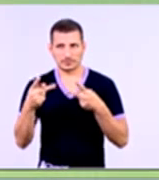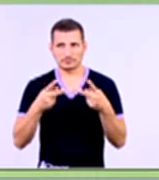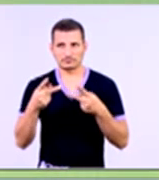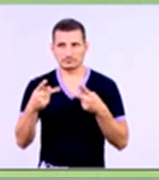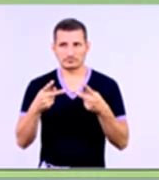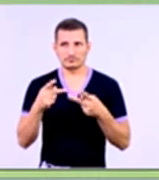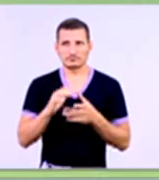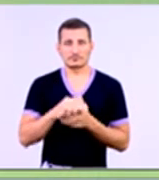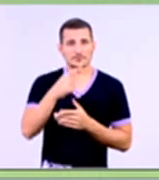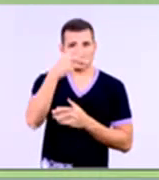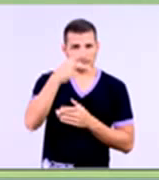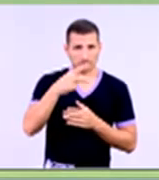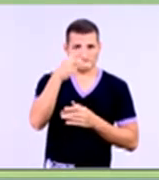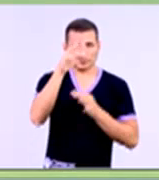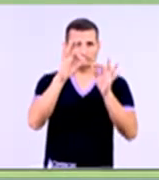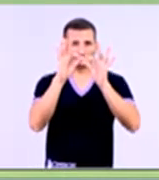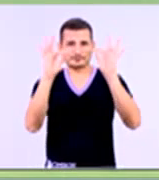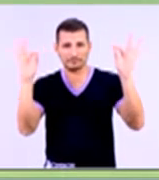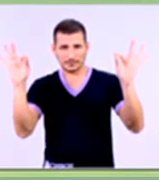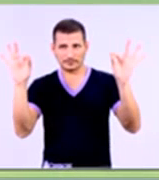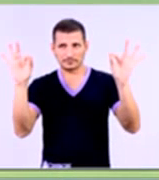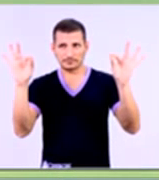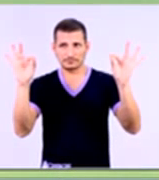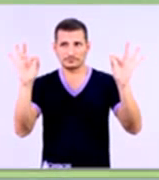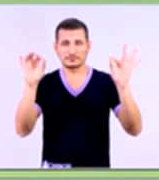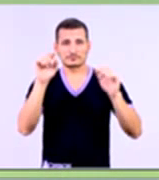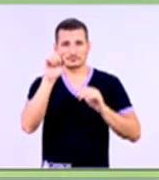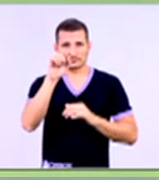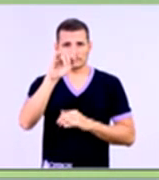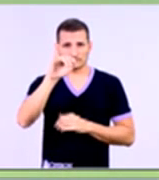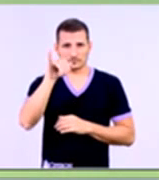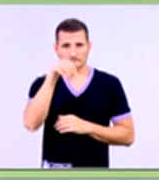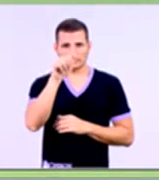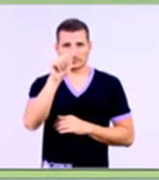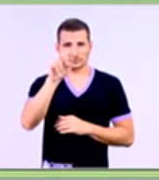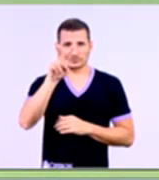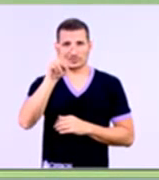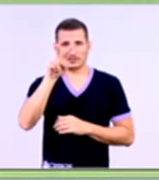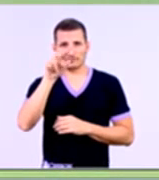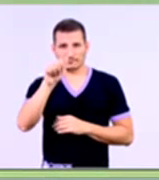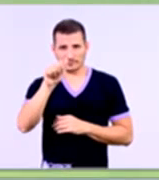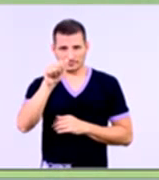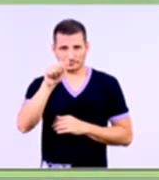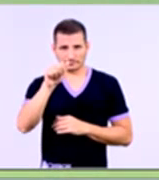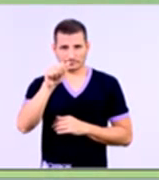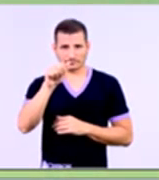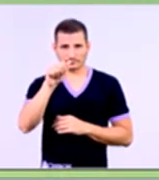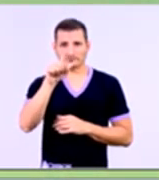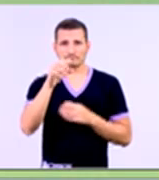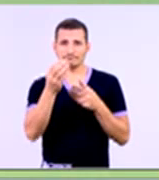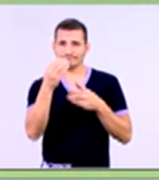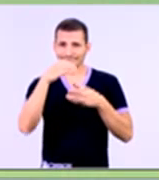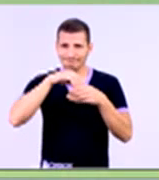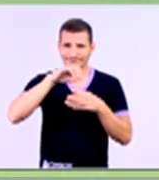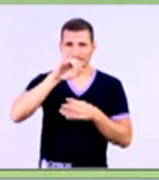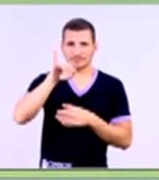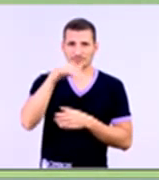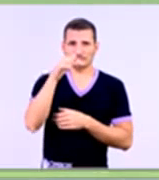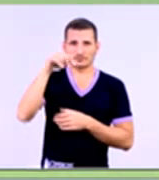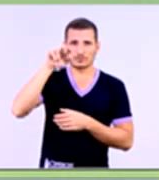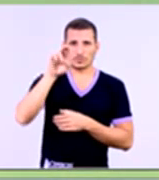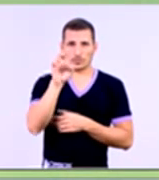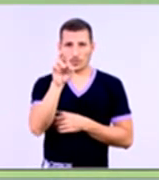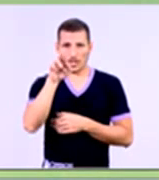esses dois códigos. Um é o JavaScript, como eu disse, ele é vinculado ao jQuery, e o